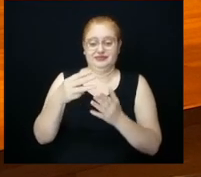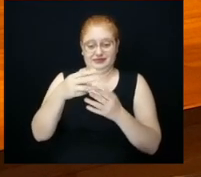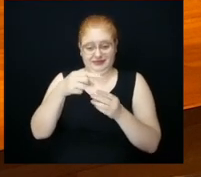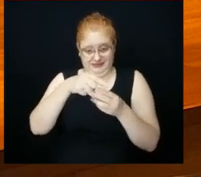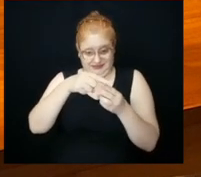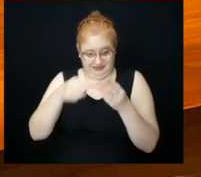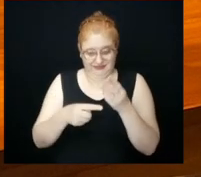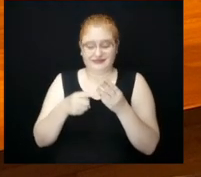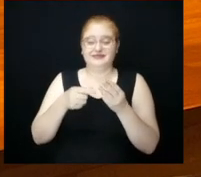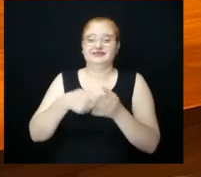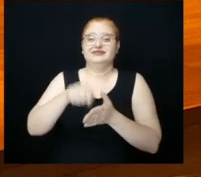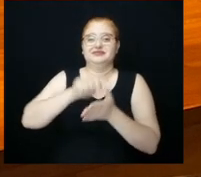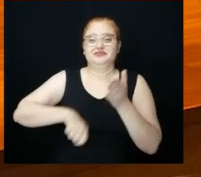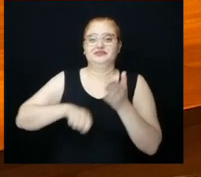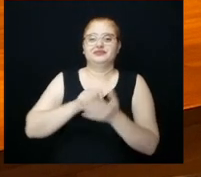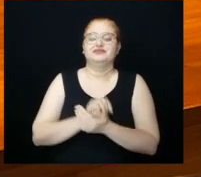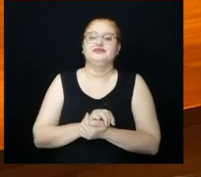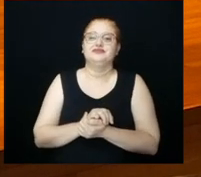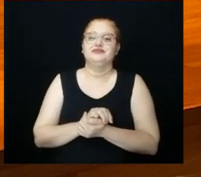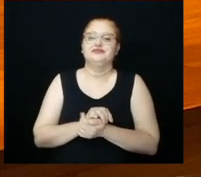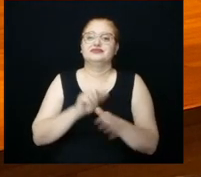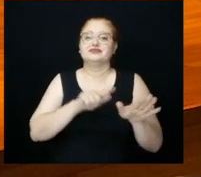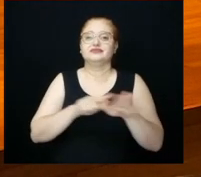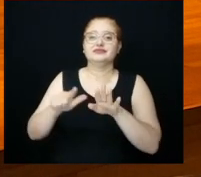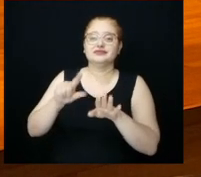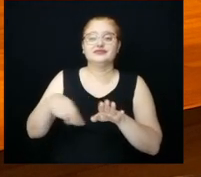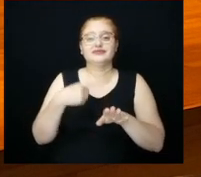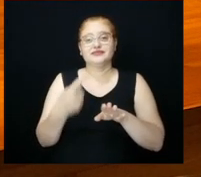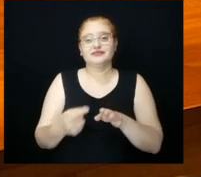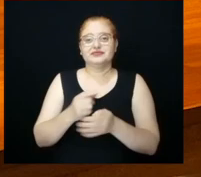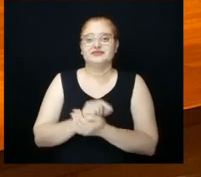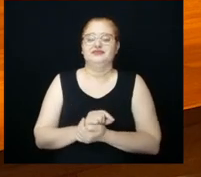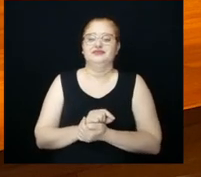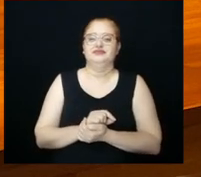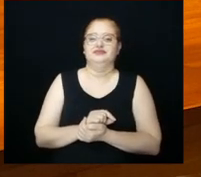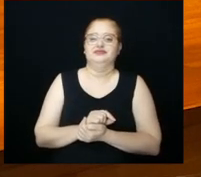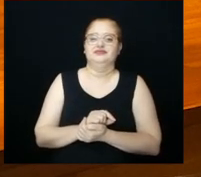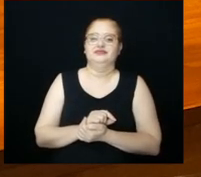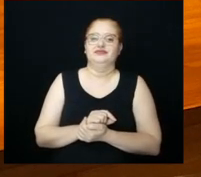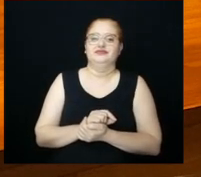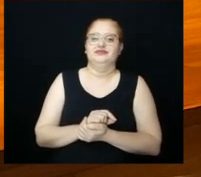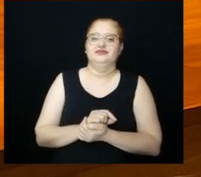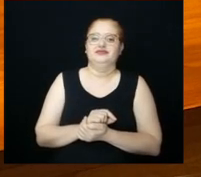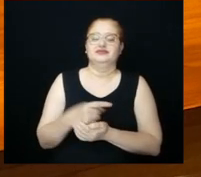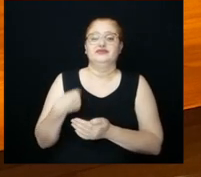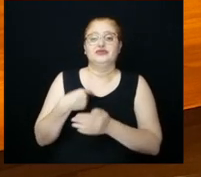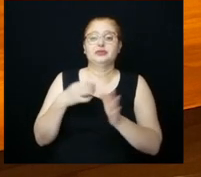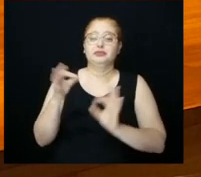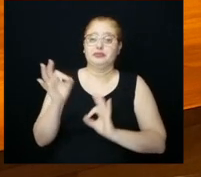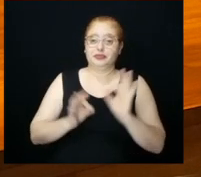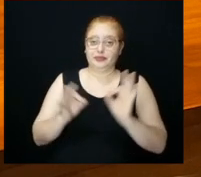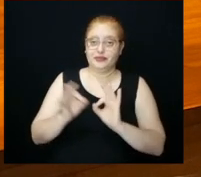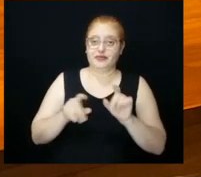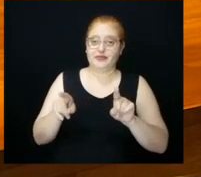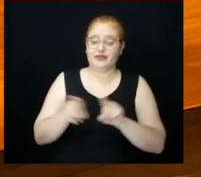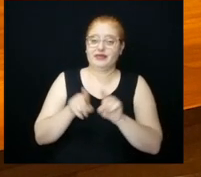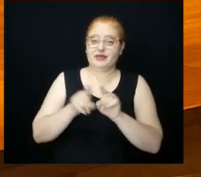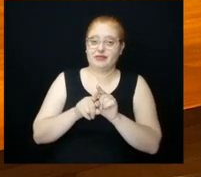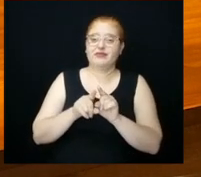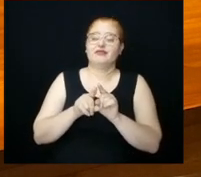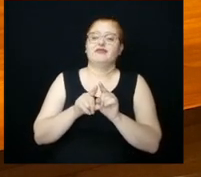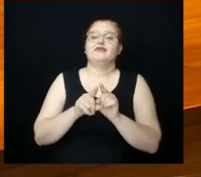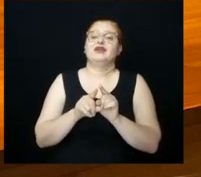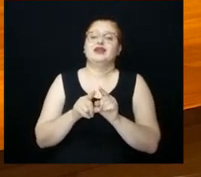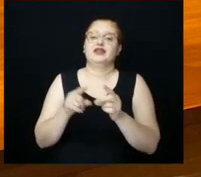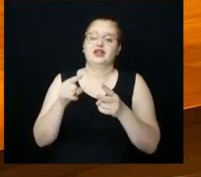autores. Na semana que vem, já para a gente ir se preparando, vamos trabalhar uma obra do Pepe Tela,